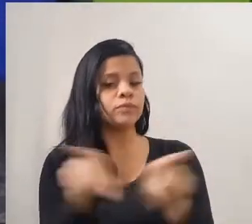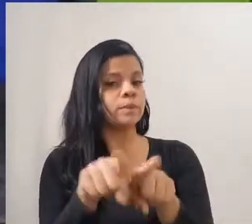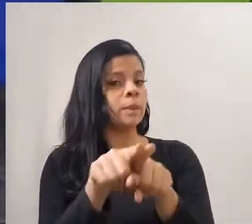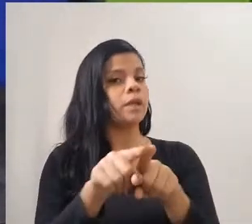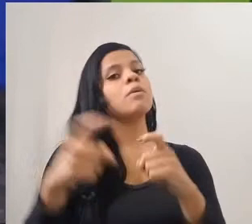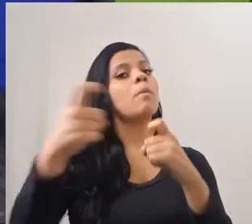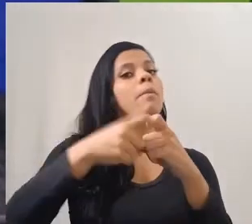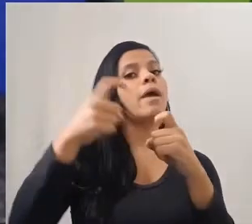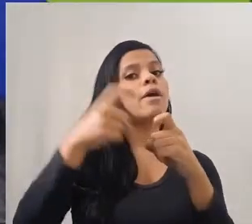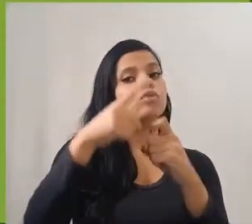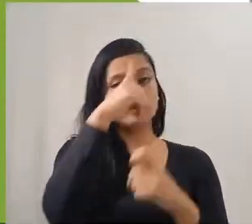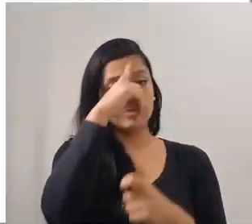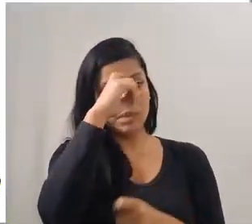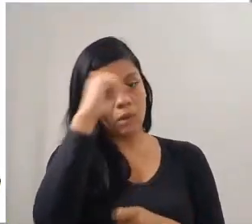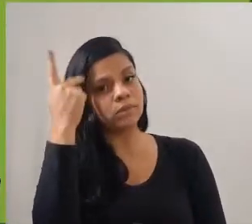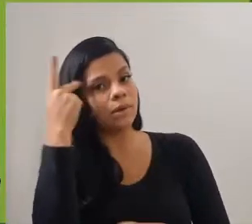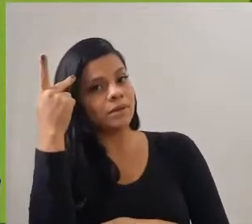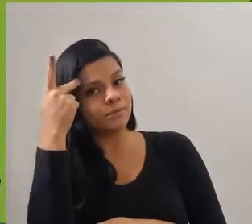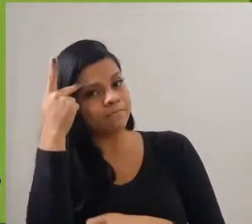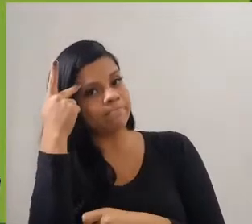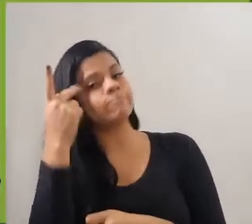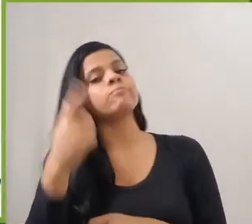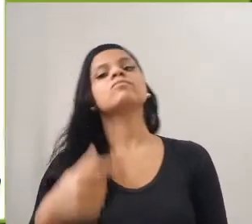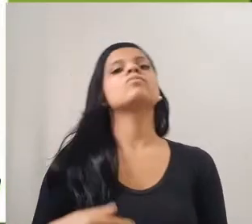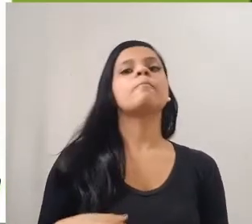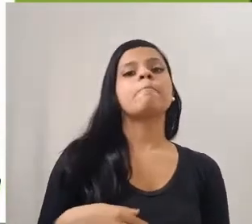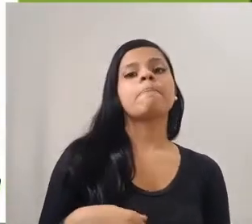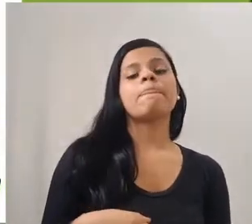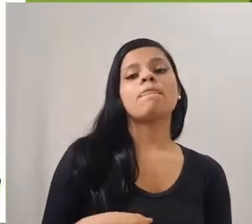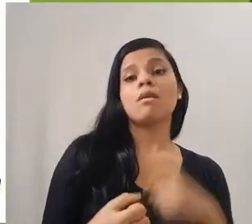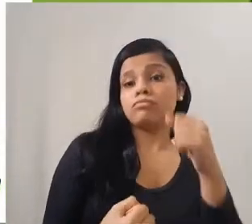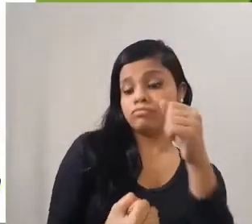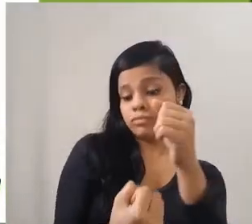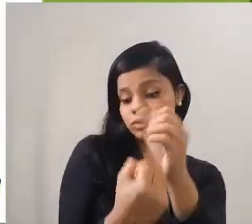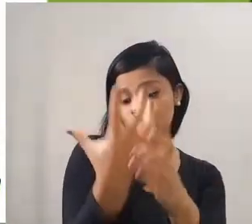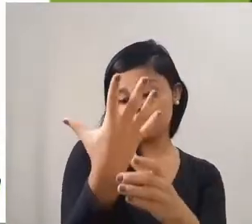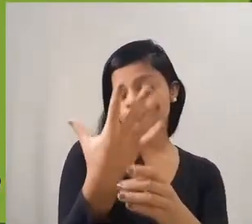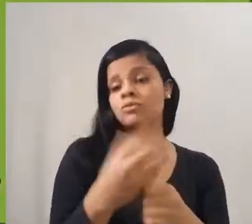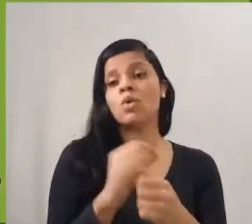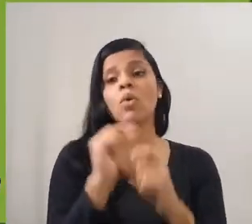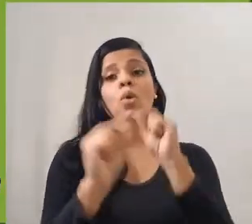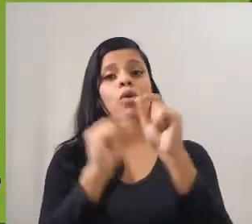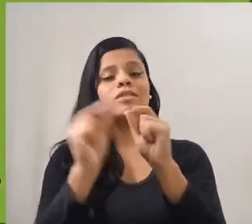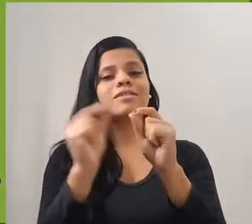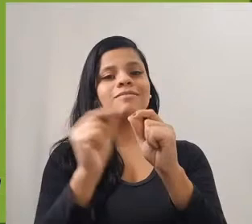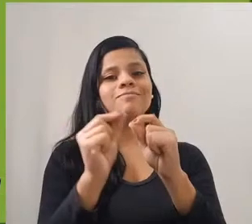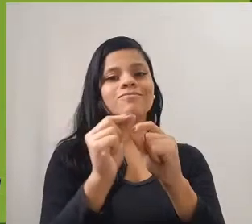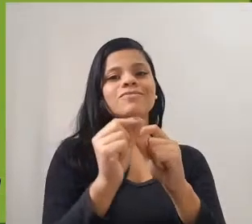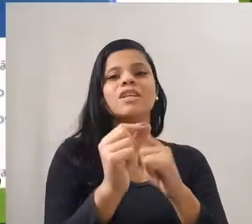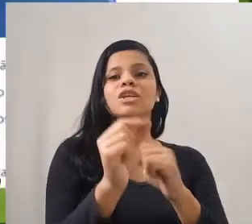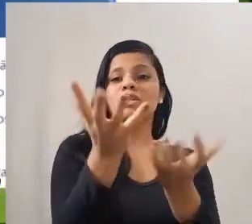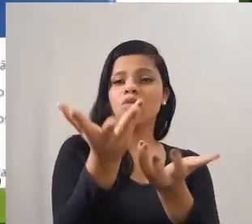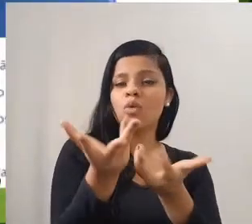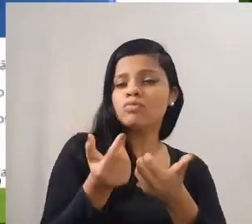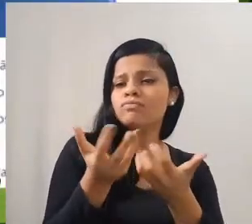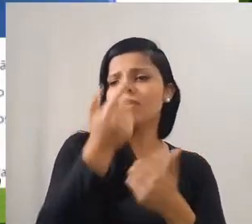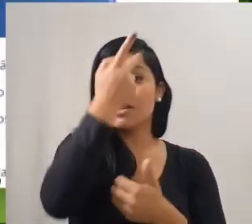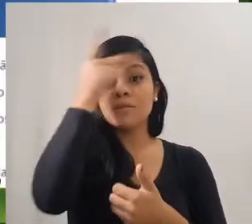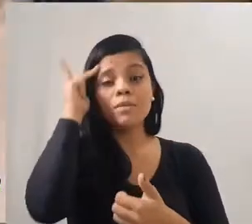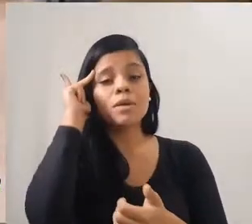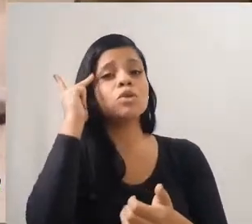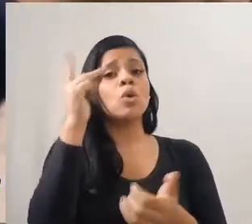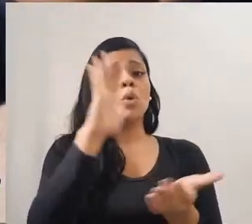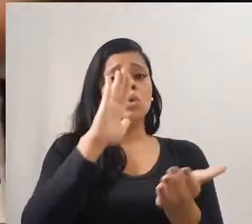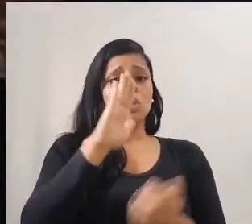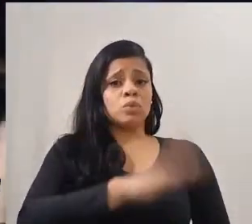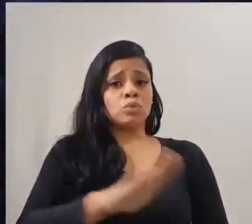próprio hospital. Outras iniciativas, como a de acolhimento de alunos doentes, de promoção de saúde, de pesquisa, de cuidado